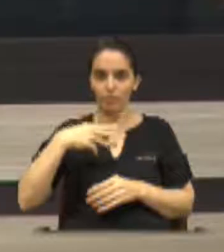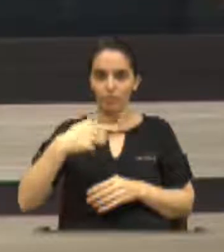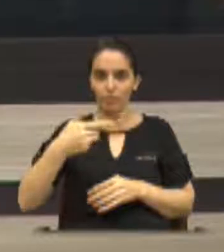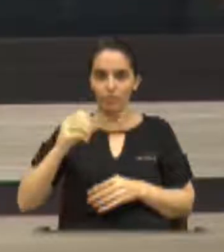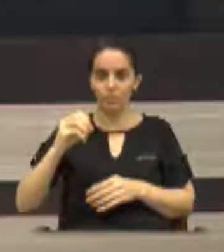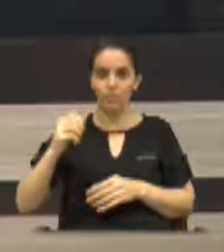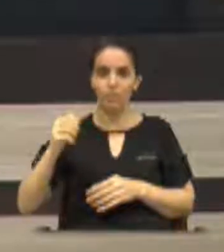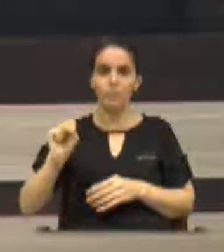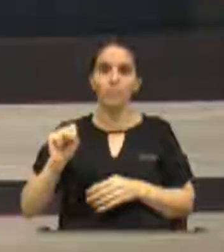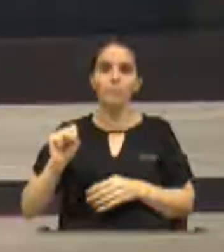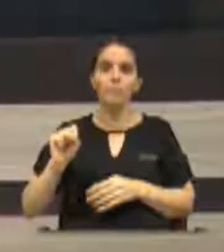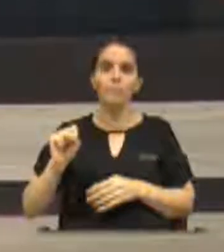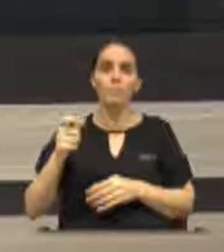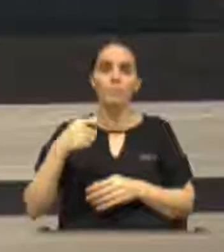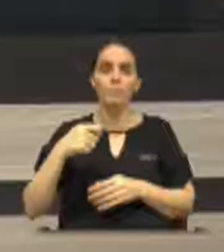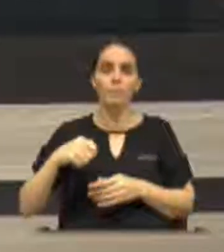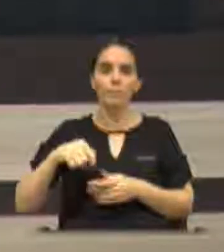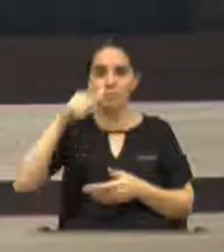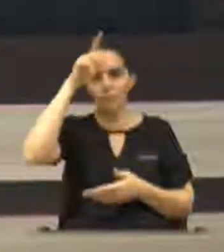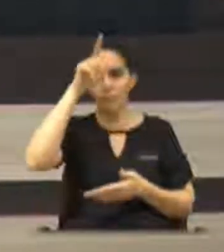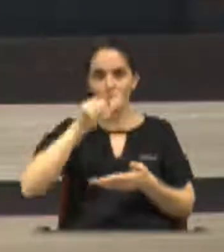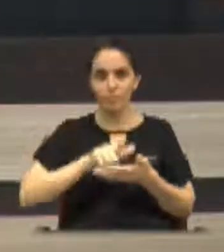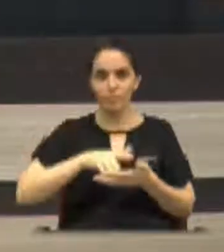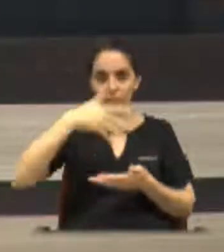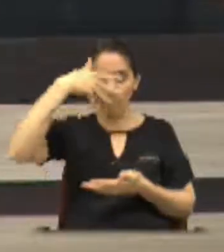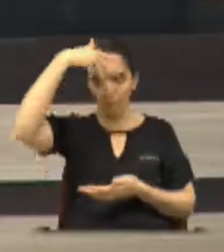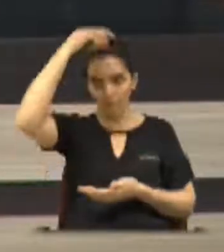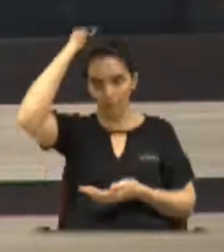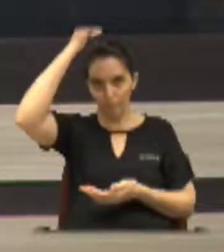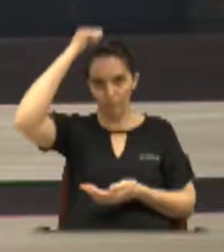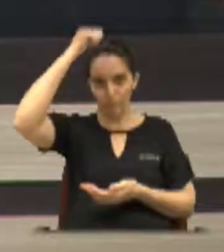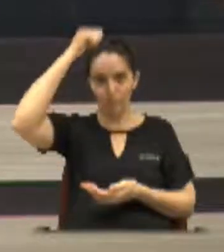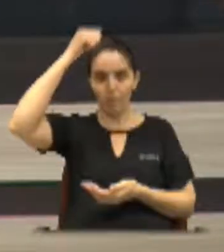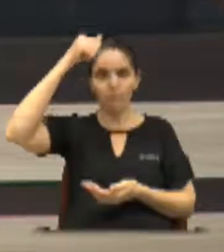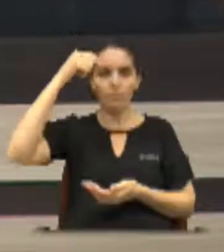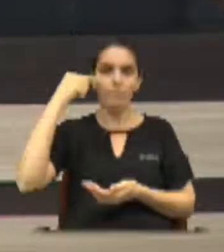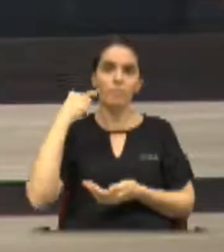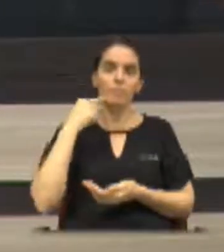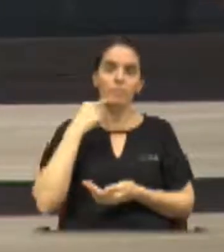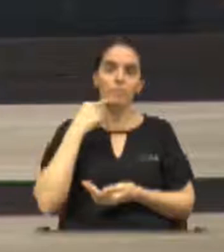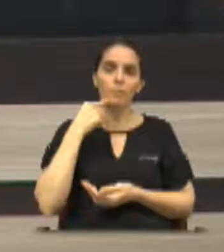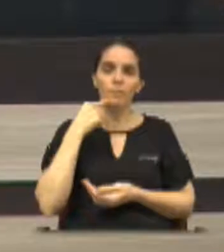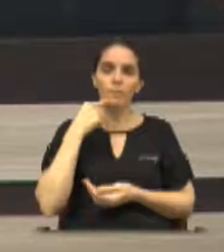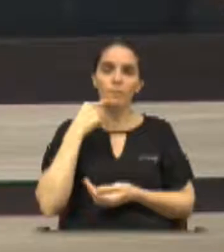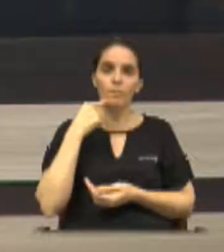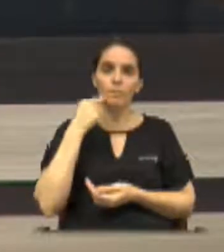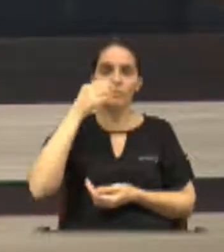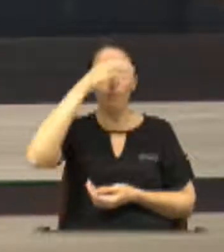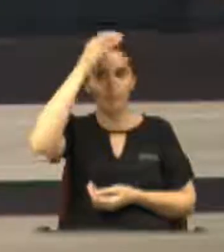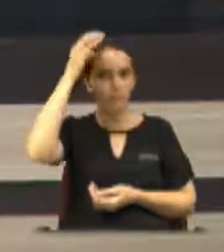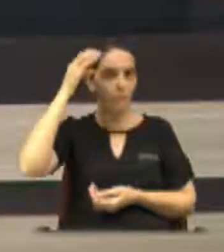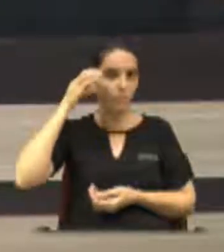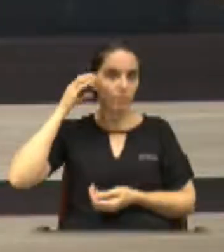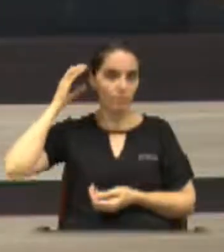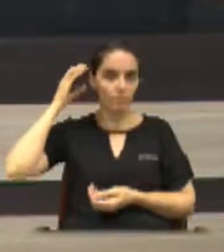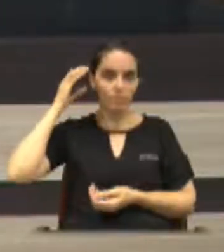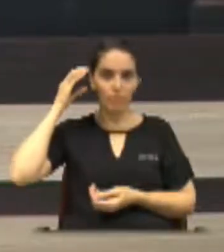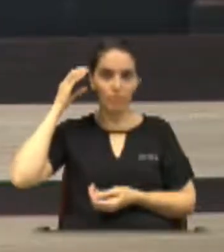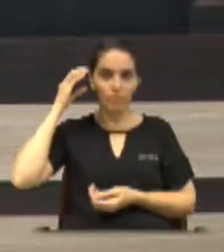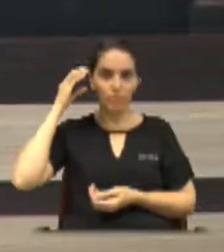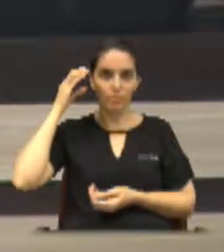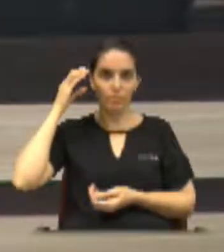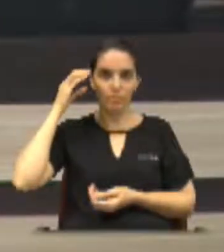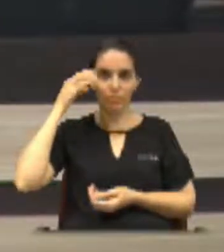2018, segue assinado pelos líderes Antônio Franco de Moraes, Cleiton Aparecido da Silva, Carolina de Moraes Pontes e